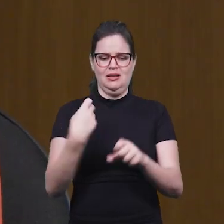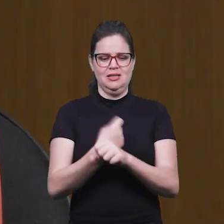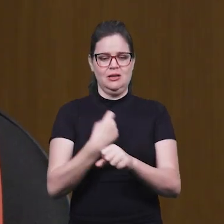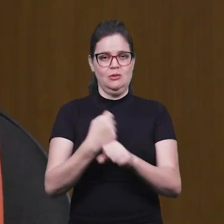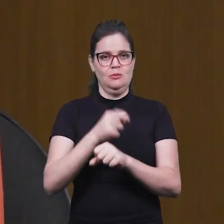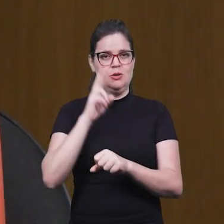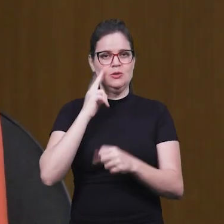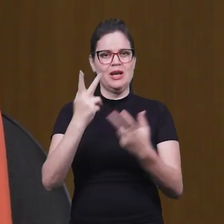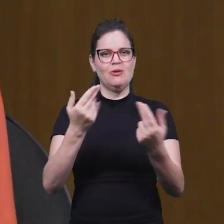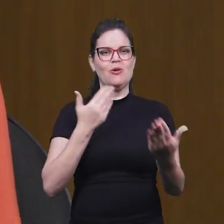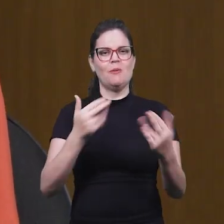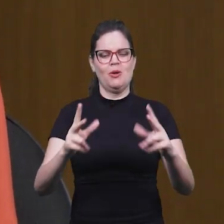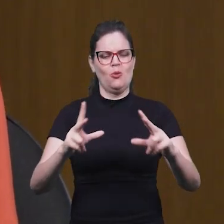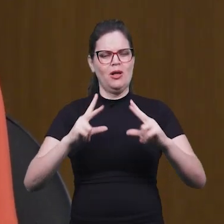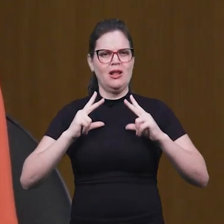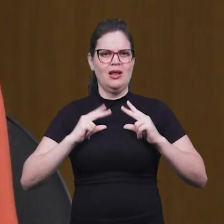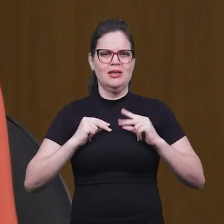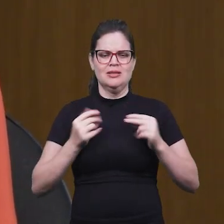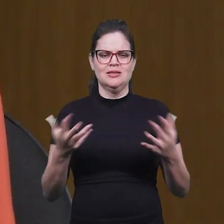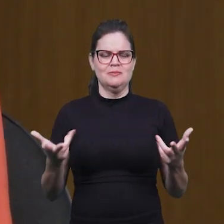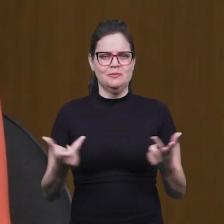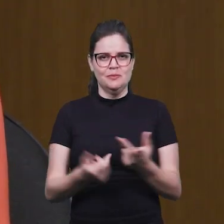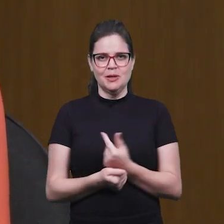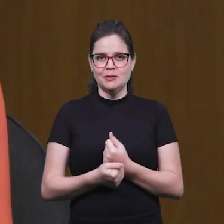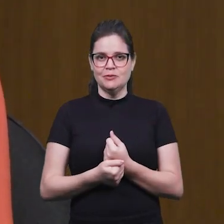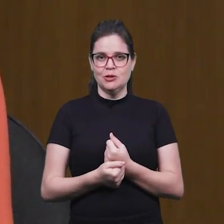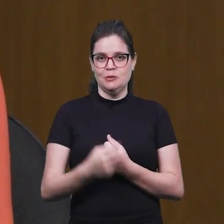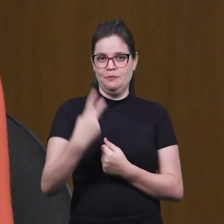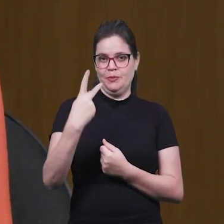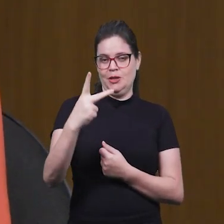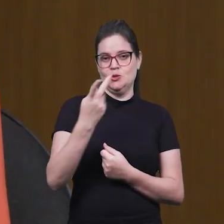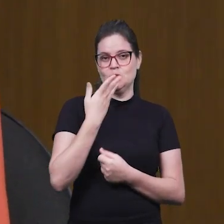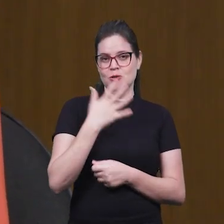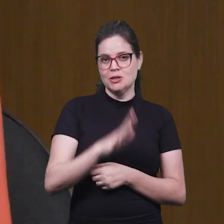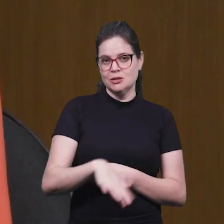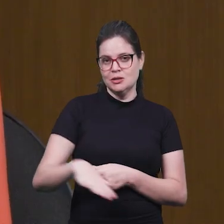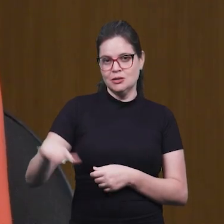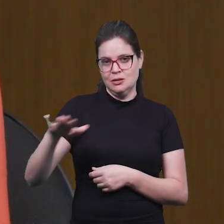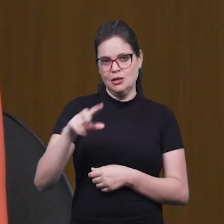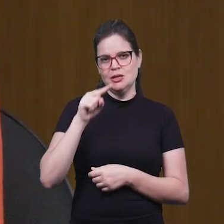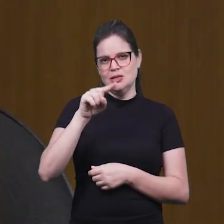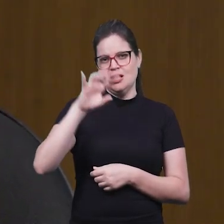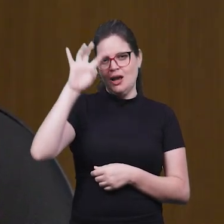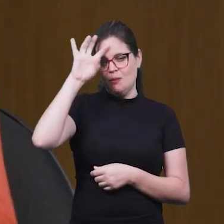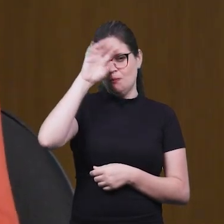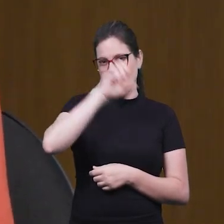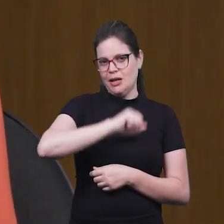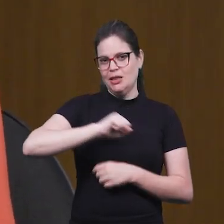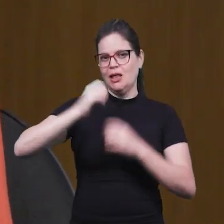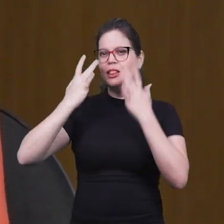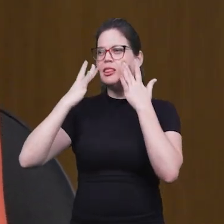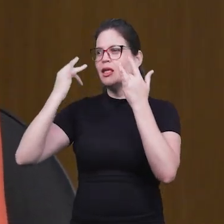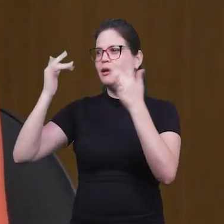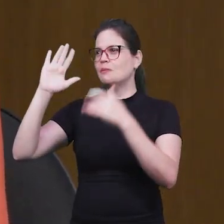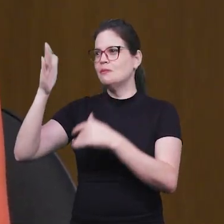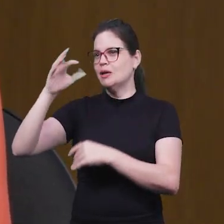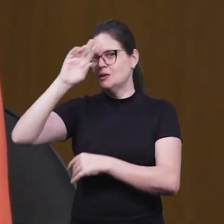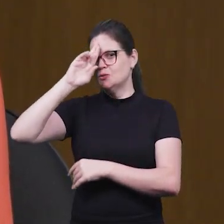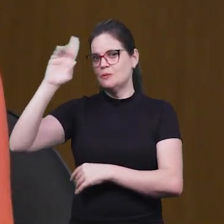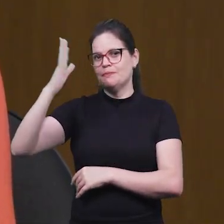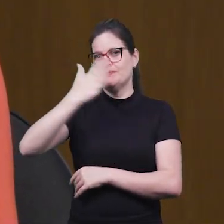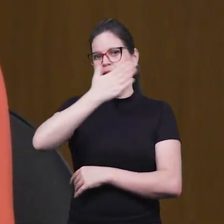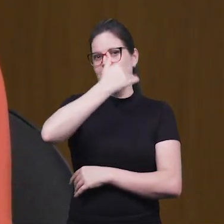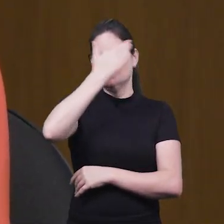temor do Senhor na vida das suas crianças. Se as crianças aprenderem a temer ao Senhor, a sabedoria vai estar